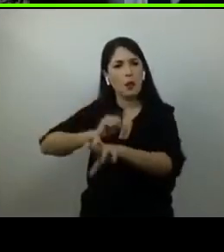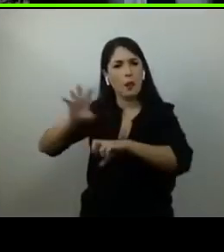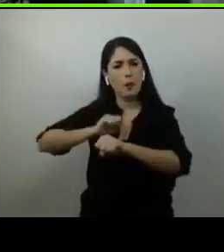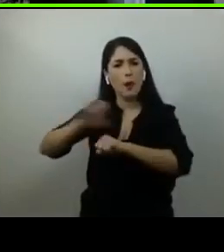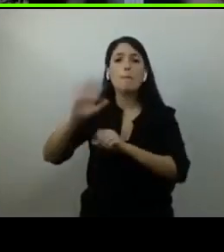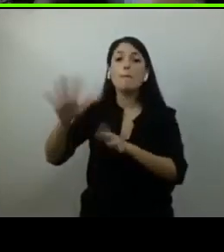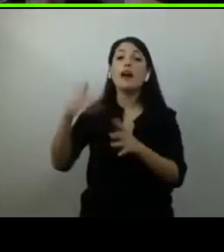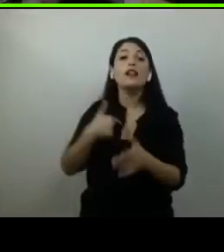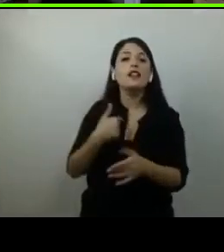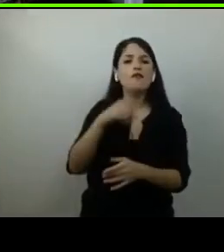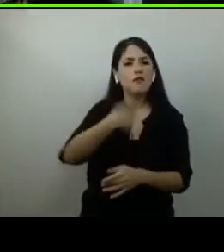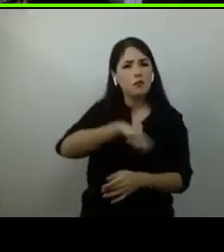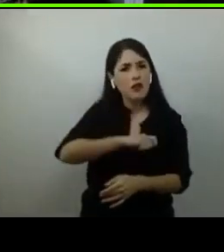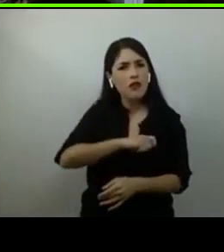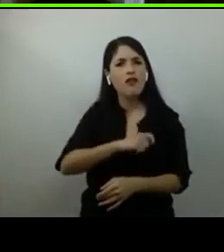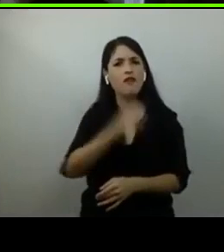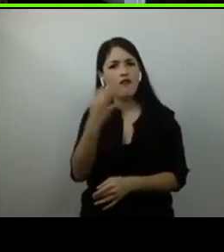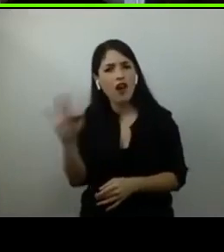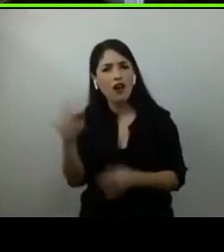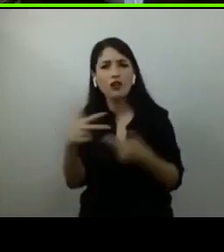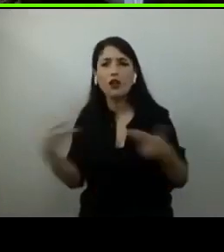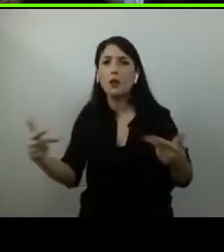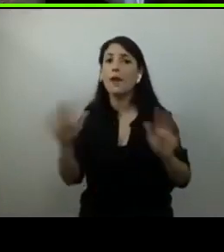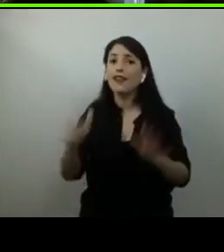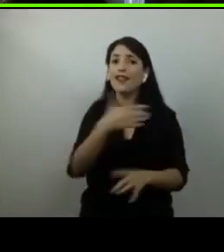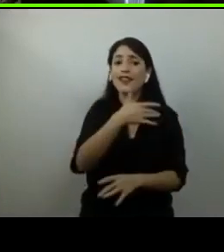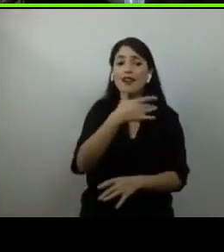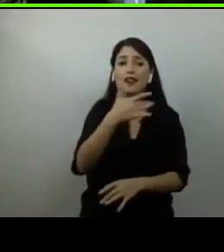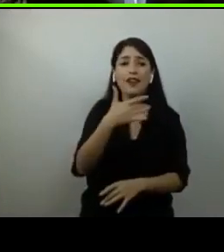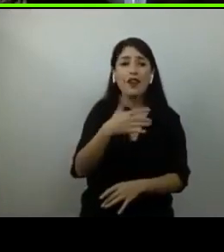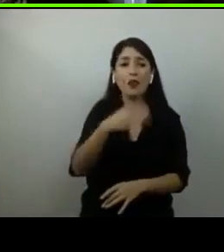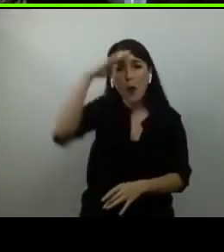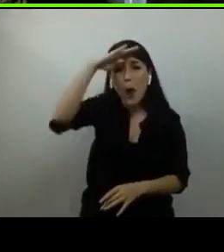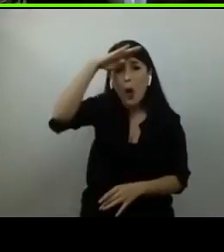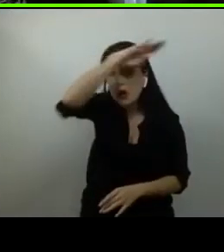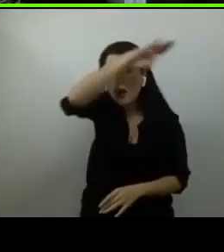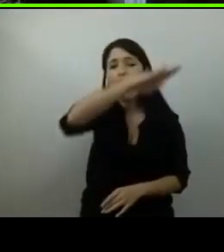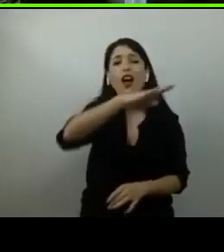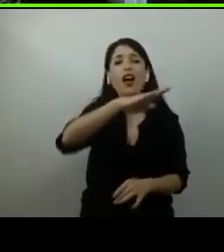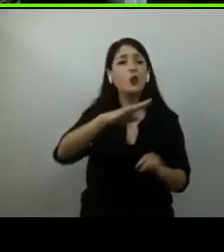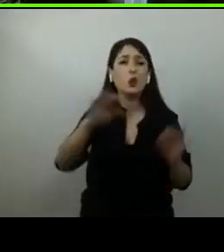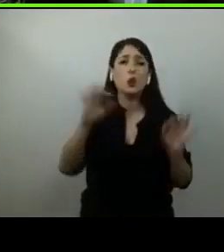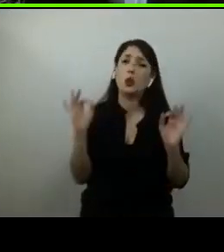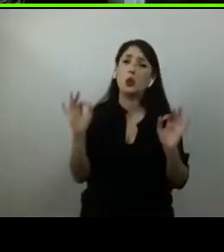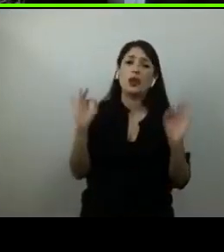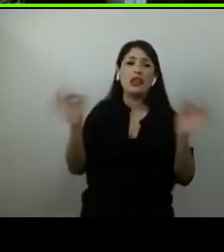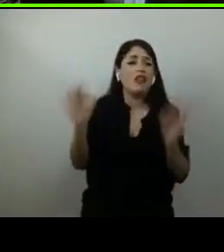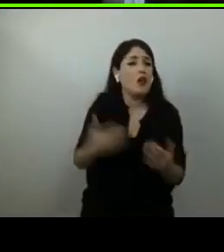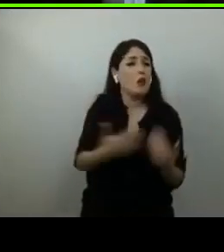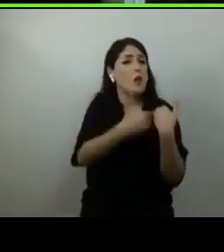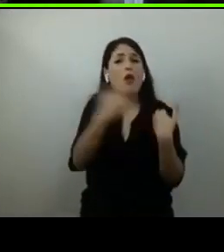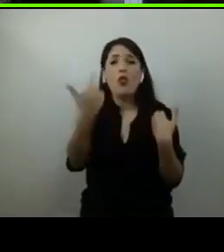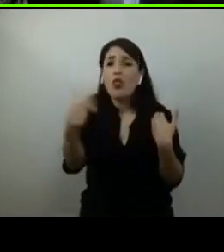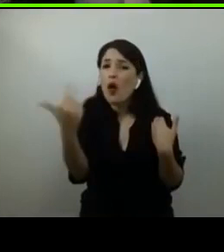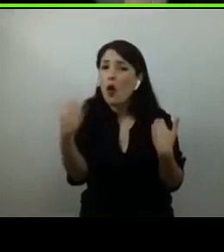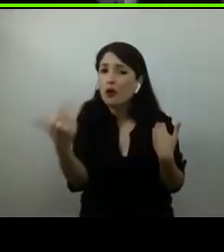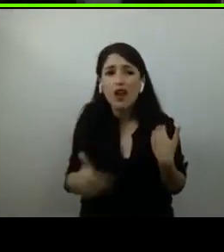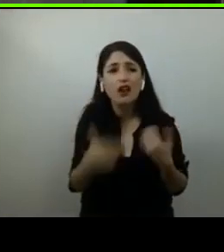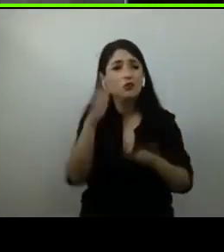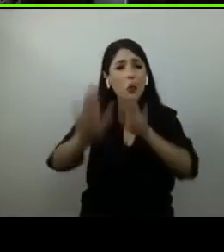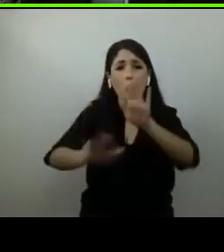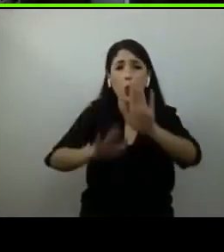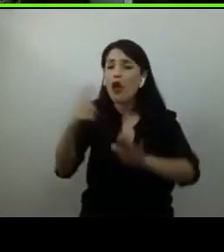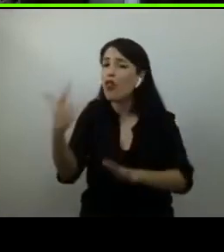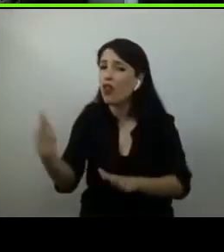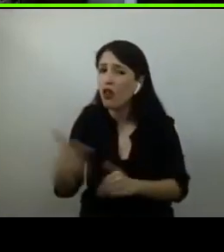Infelizmente, a responsabilidade ou irresponsabilidade desse presidente que está instalado, né, de forma absolutamente indevida no cargo, porque se